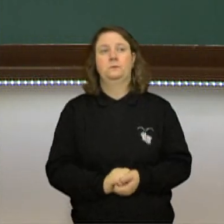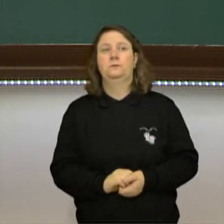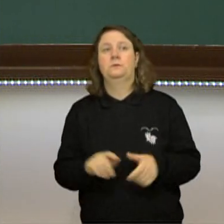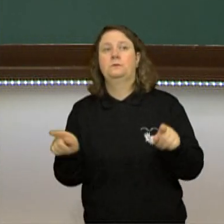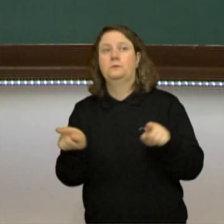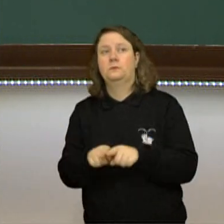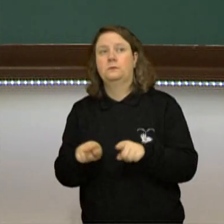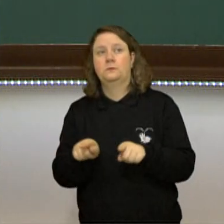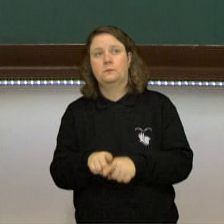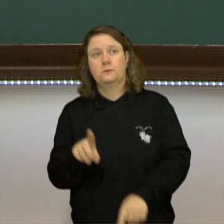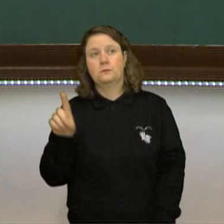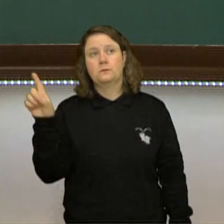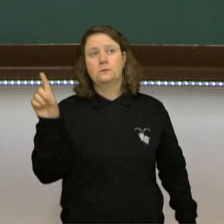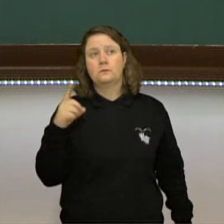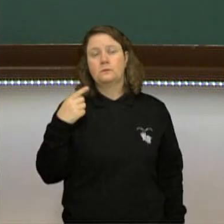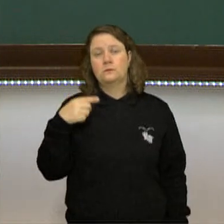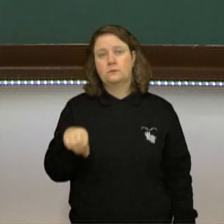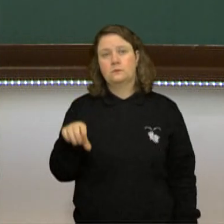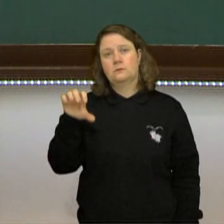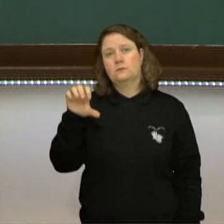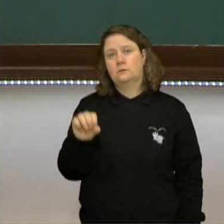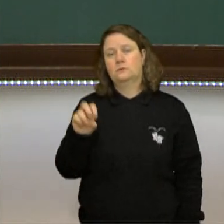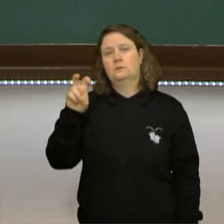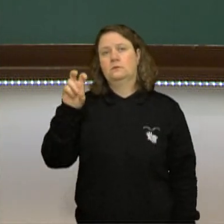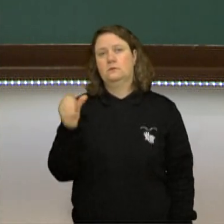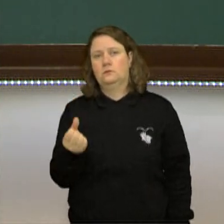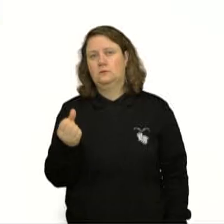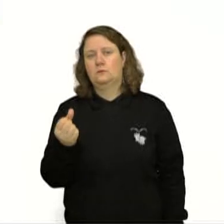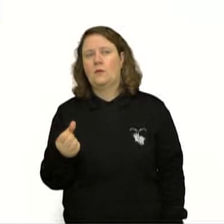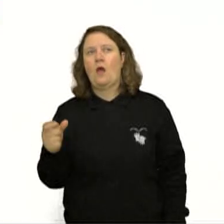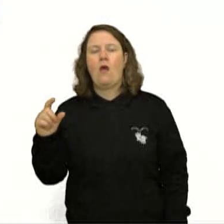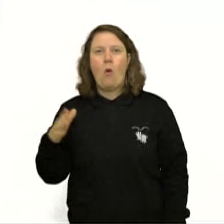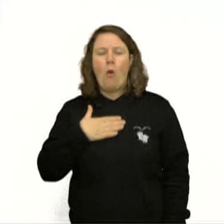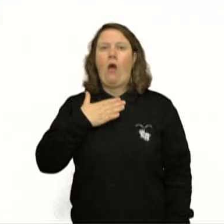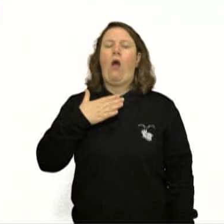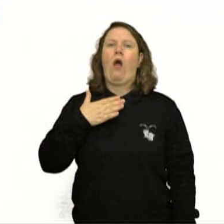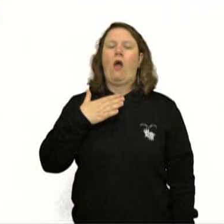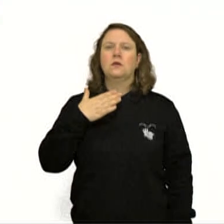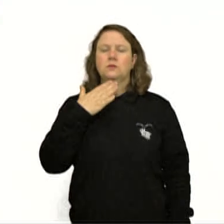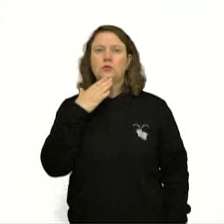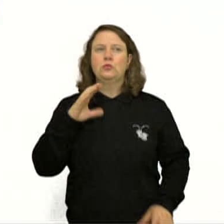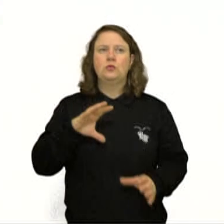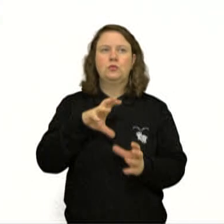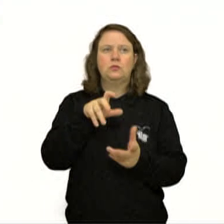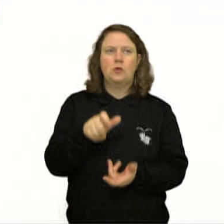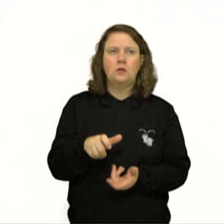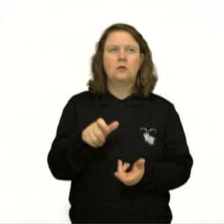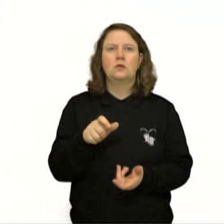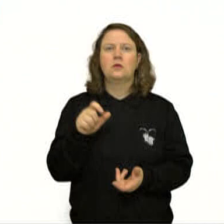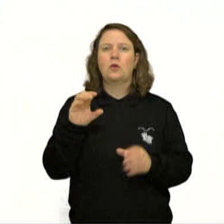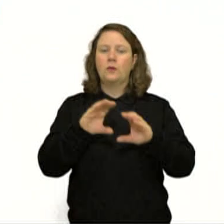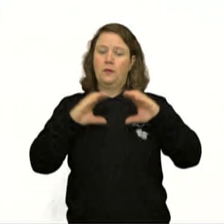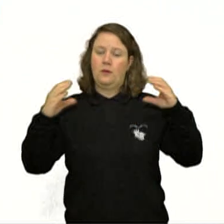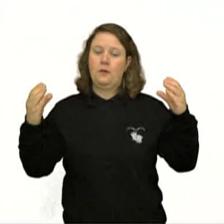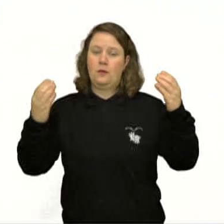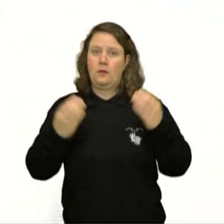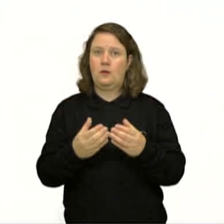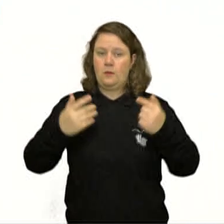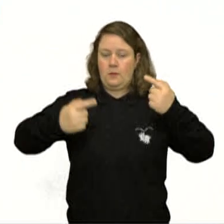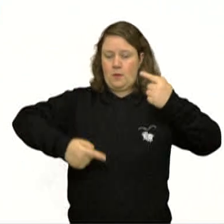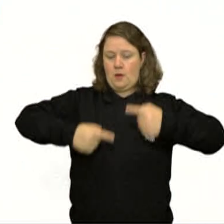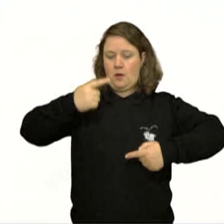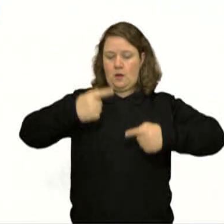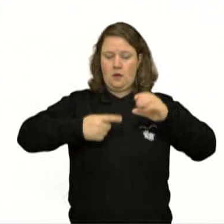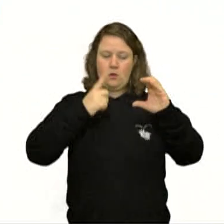E em 1956 ele choca o mundo. Durante o 20º Congresso do Partido Comunista da